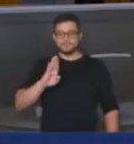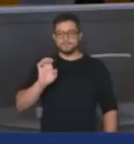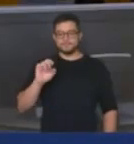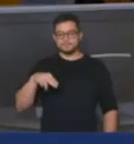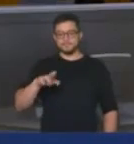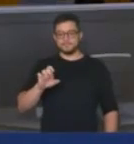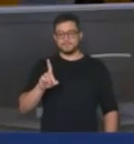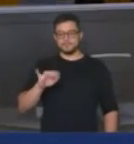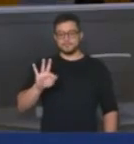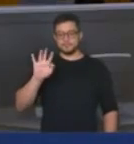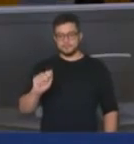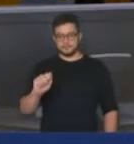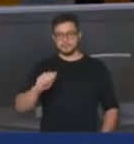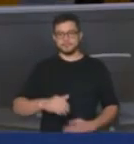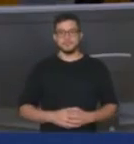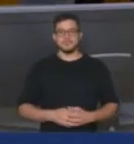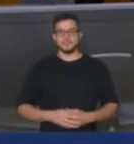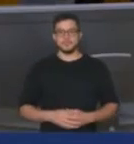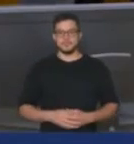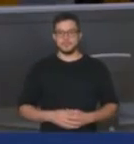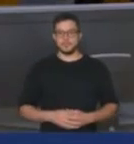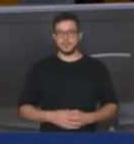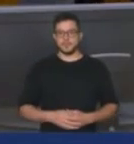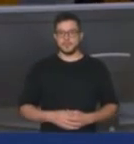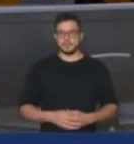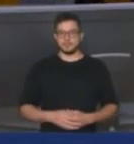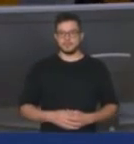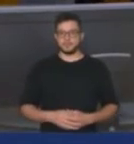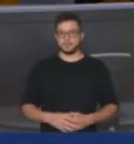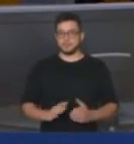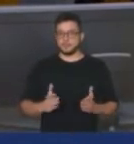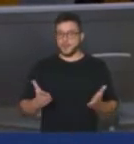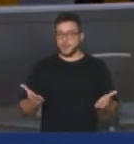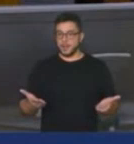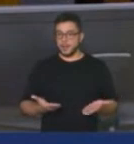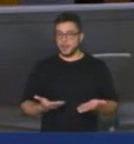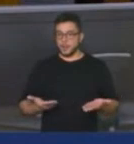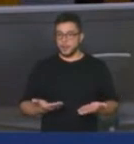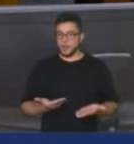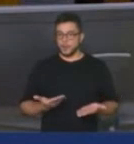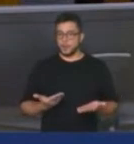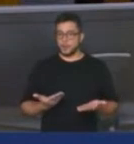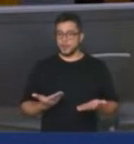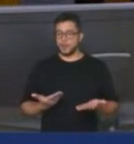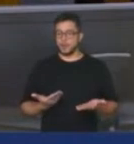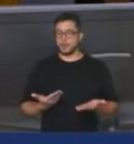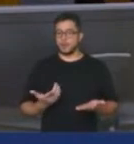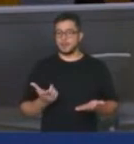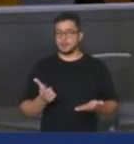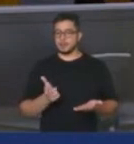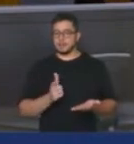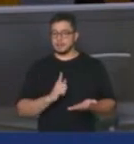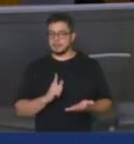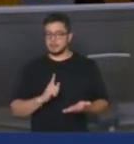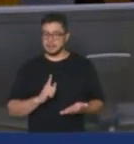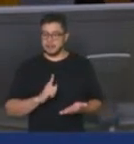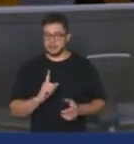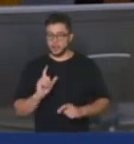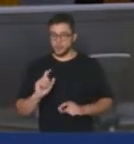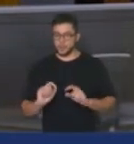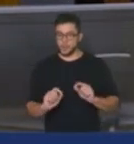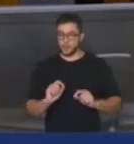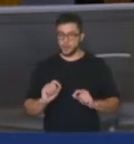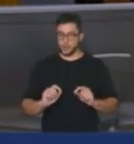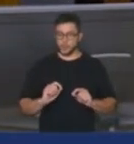Agora nós vamos a Minas Gerais com o deputado Rogério Correia. Porém, antes, com muito